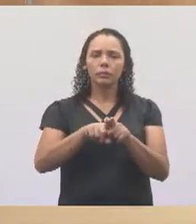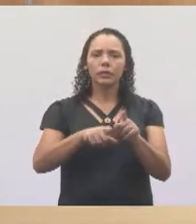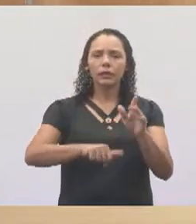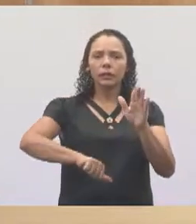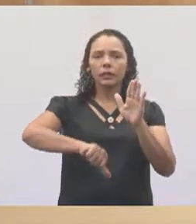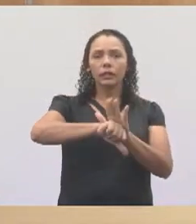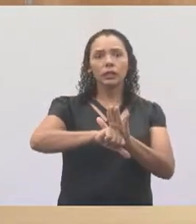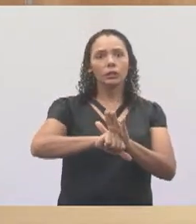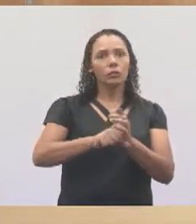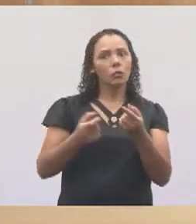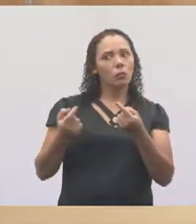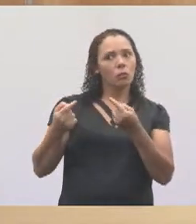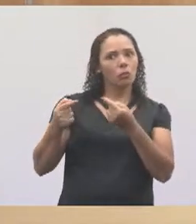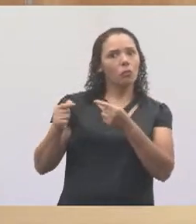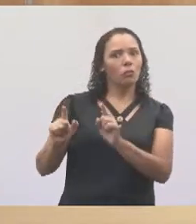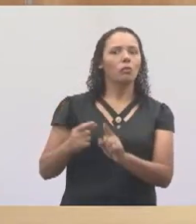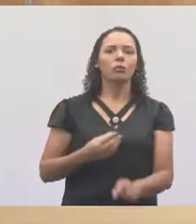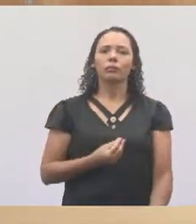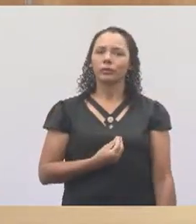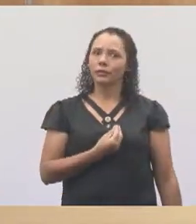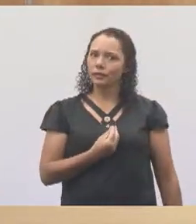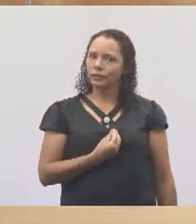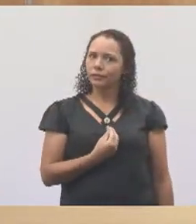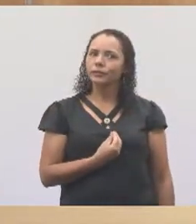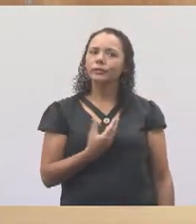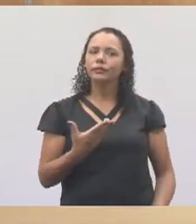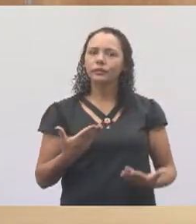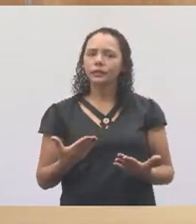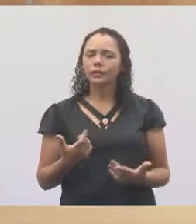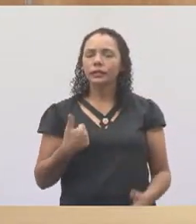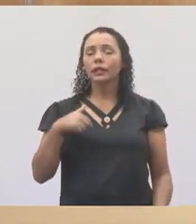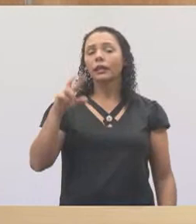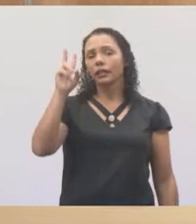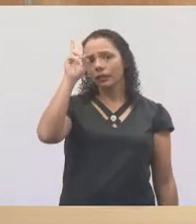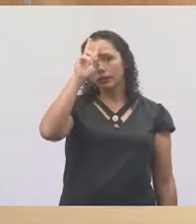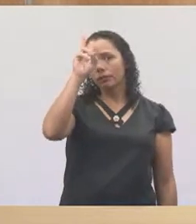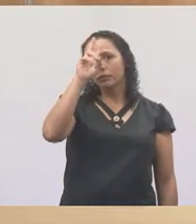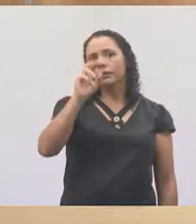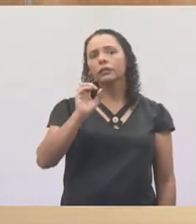própria vida da pessoa, né? Eu me lembro bem, doutor Tales, Mariângela,